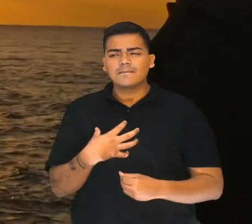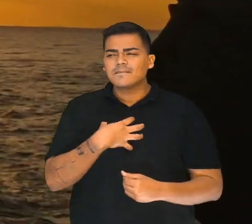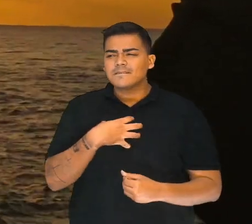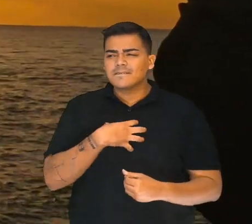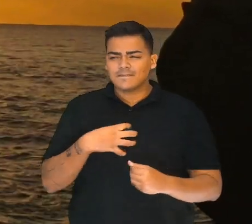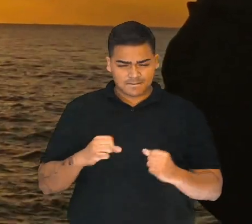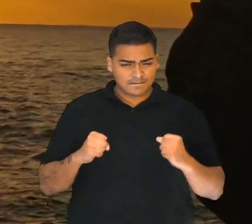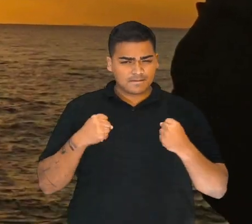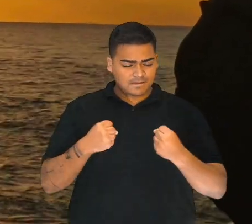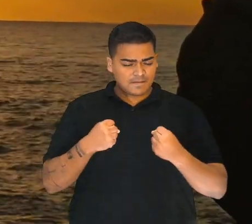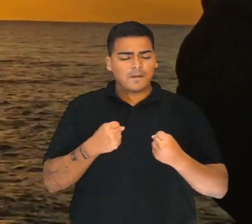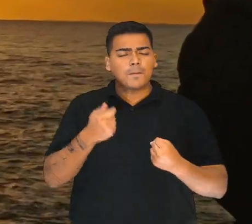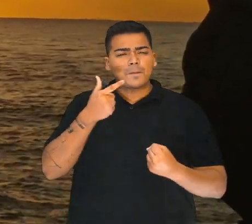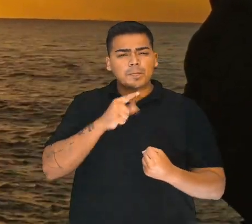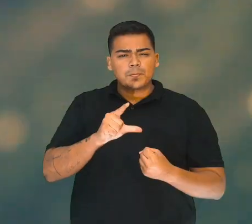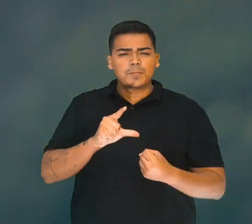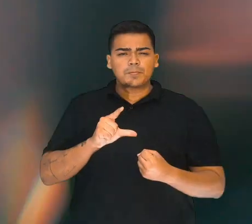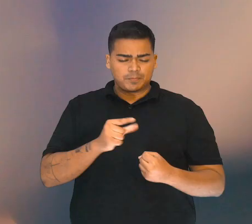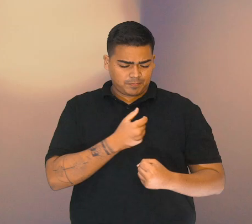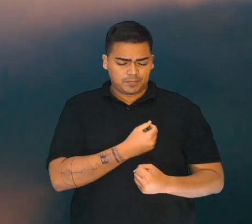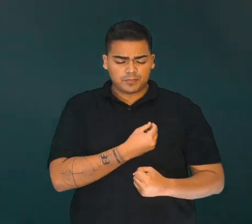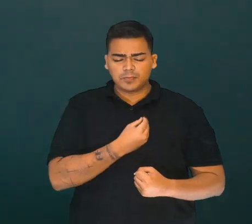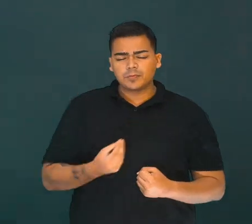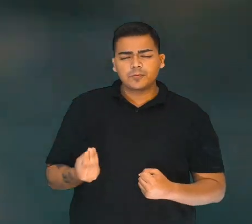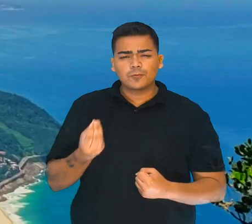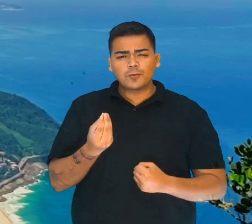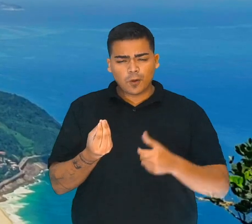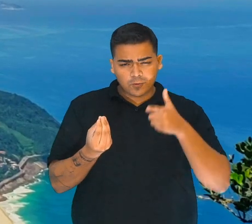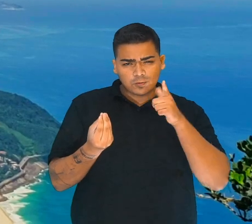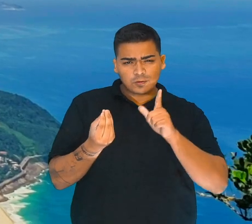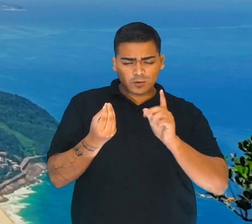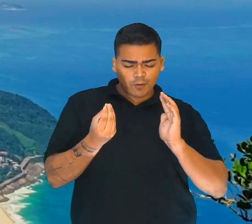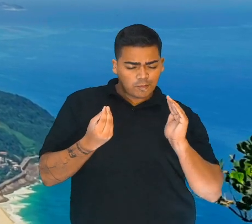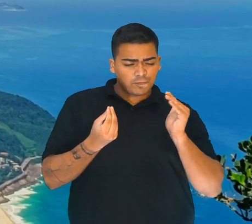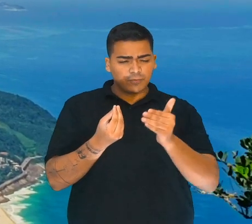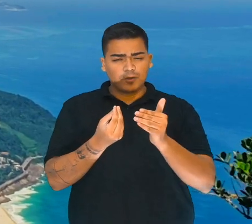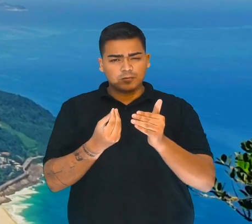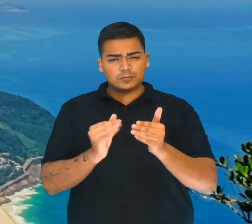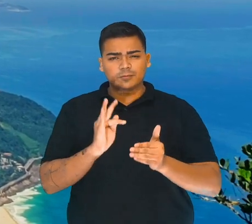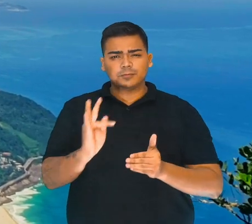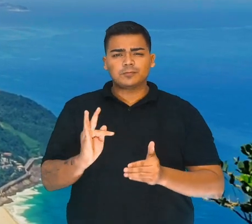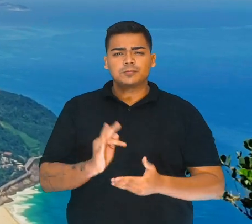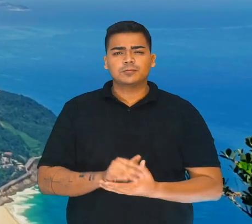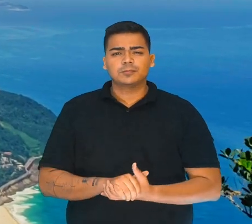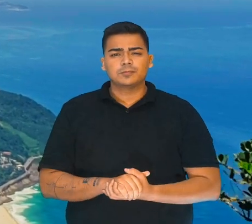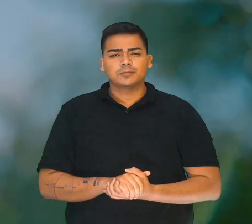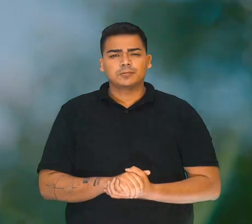sentimento de propósito na vida que faça com que essa nave tenha alguma espécie de direção, de